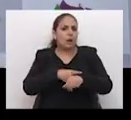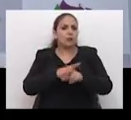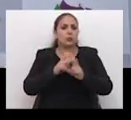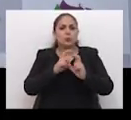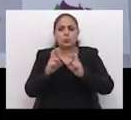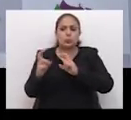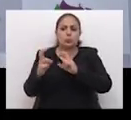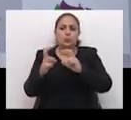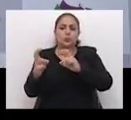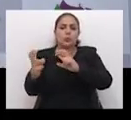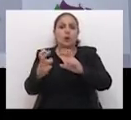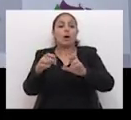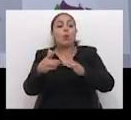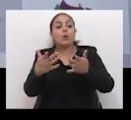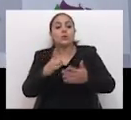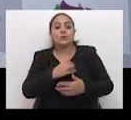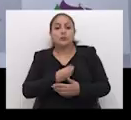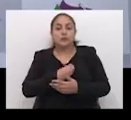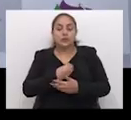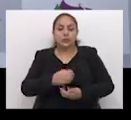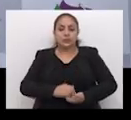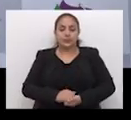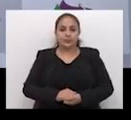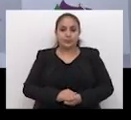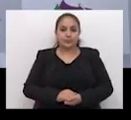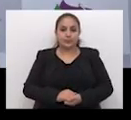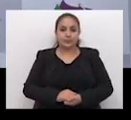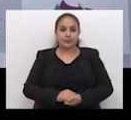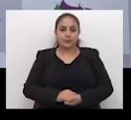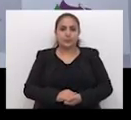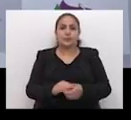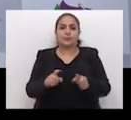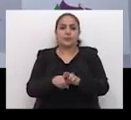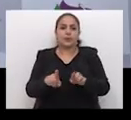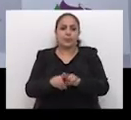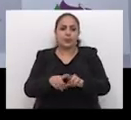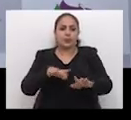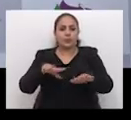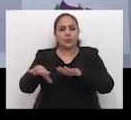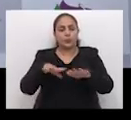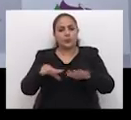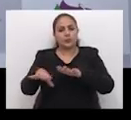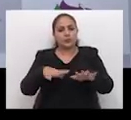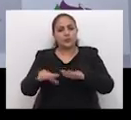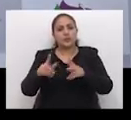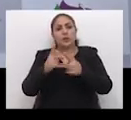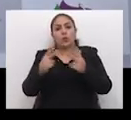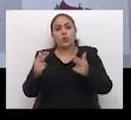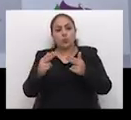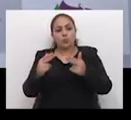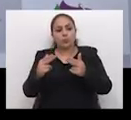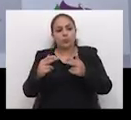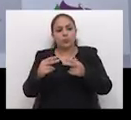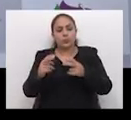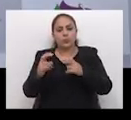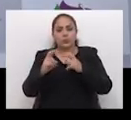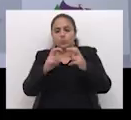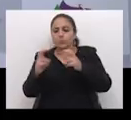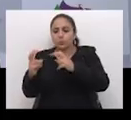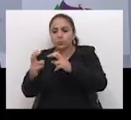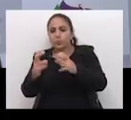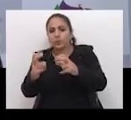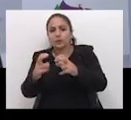do itinerário, rotas de ônibus, até mesmo com a movimentação, né, de determinada